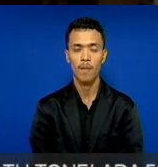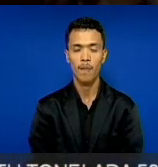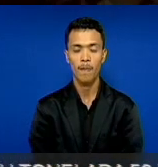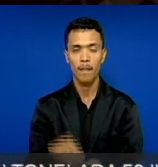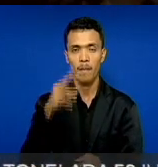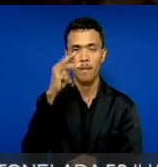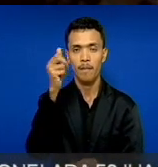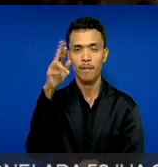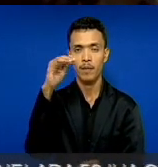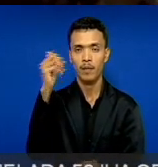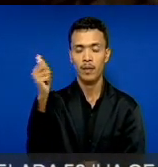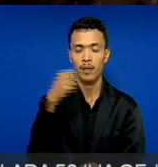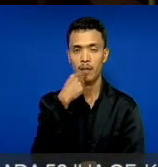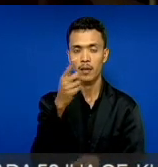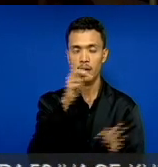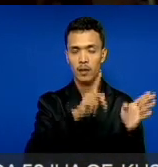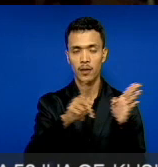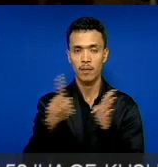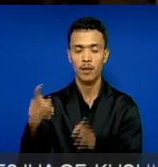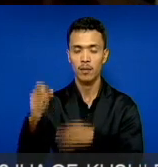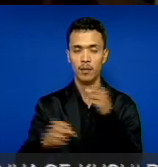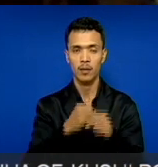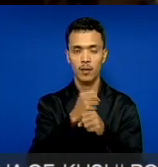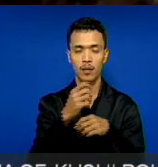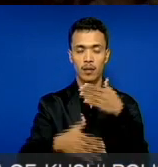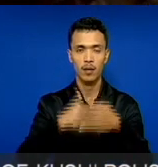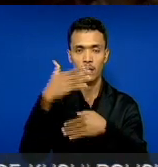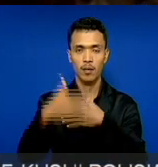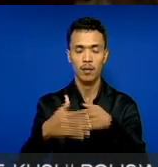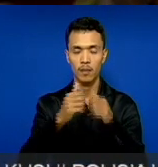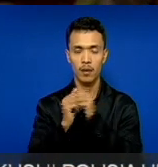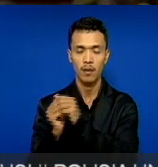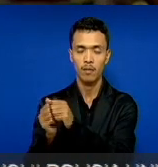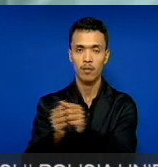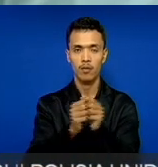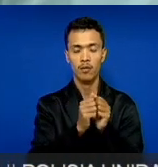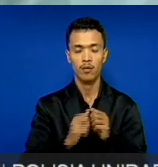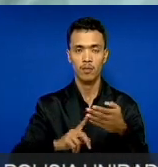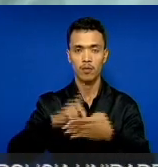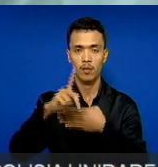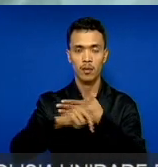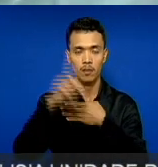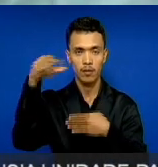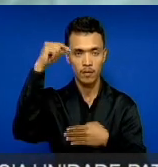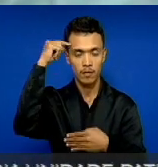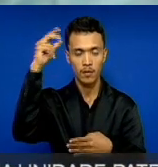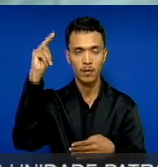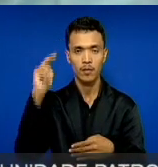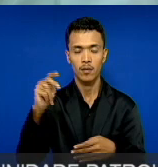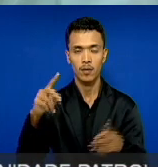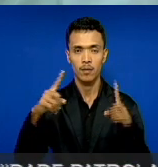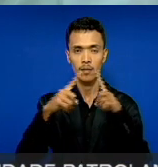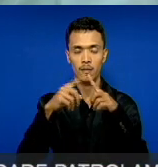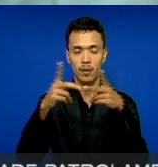EFI, Maria Barreto Hateten, e a plano ação anual Tina Nuen Maca, acompanhamento e execução programa governo Nian, cria legislação,